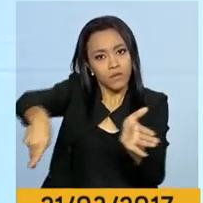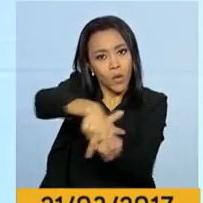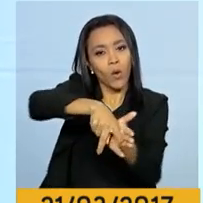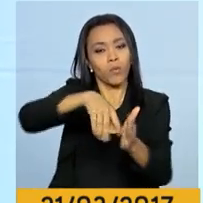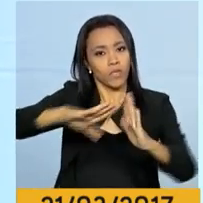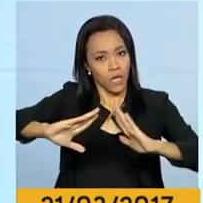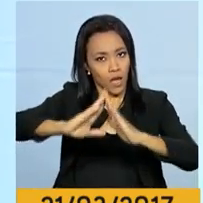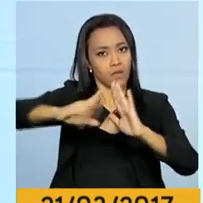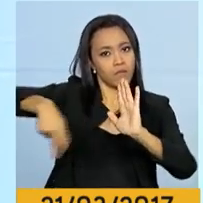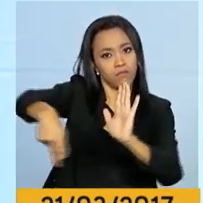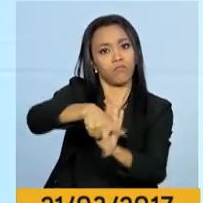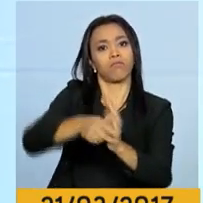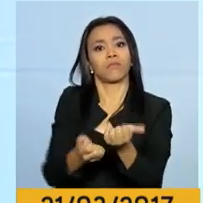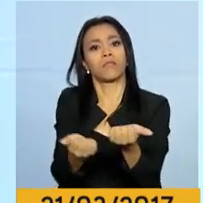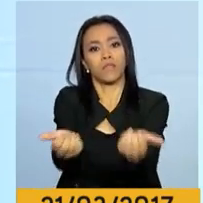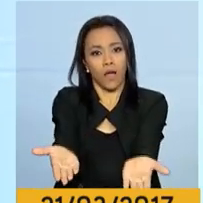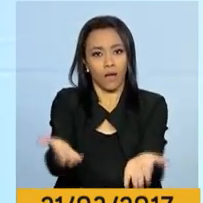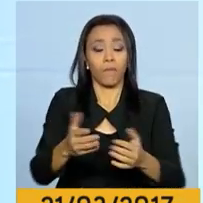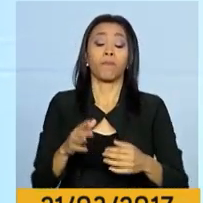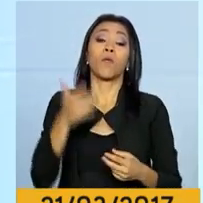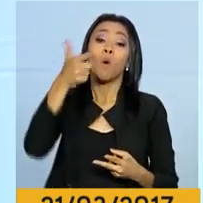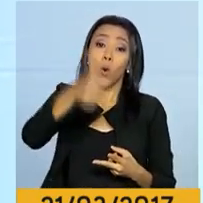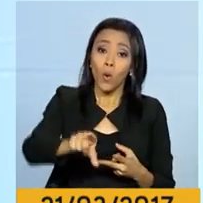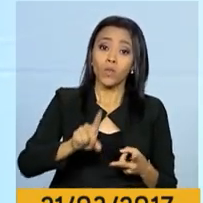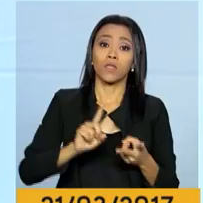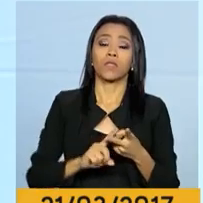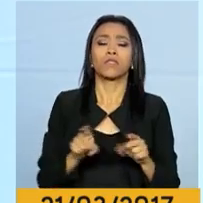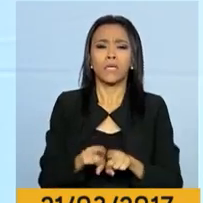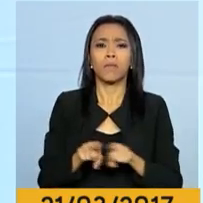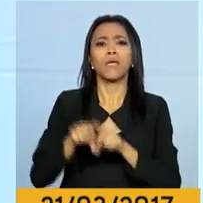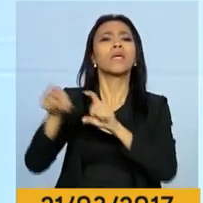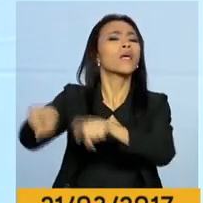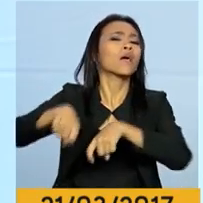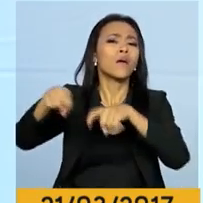nas cidades. E no tocante ao campo,